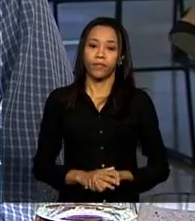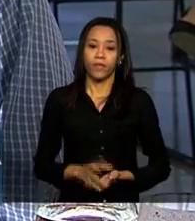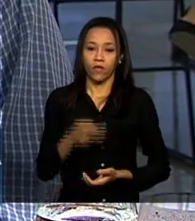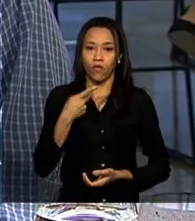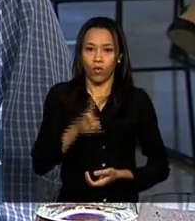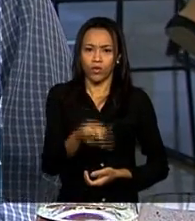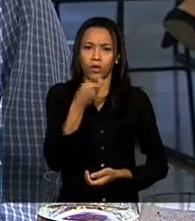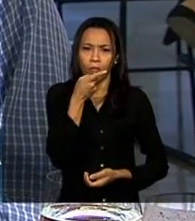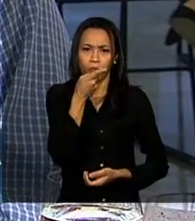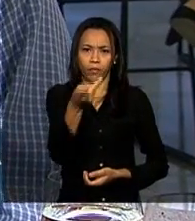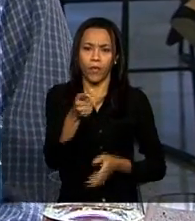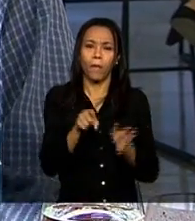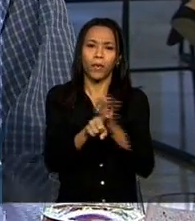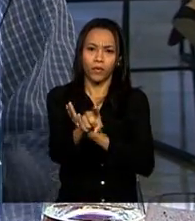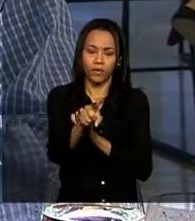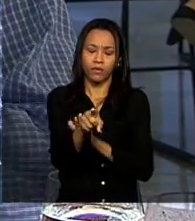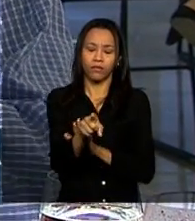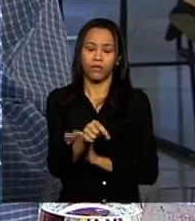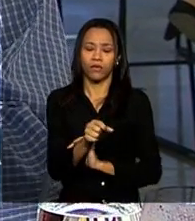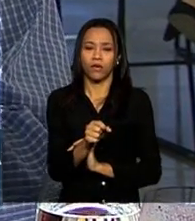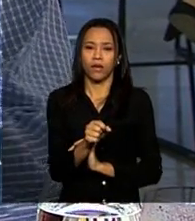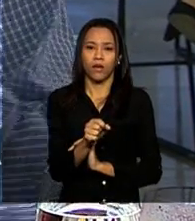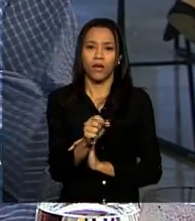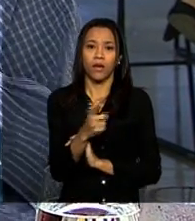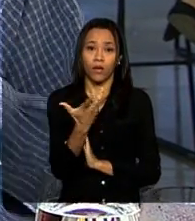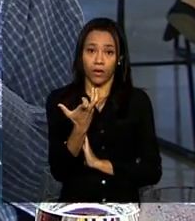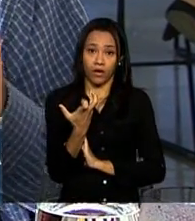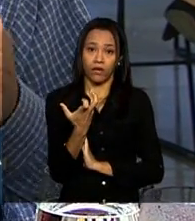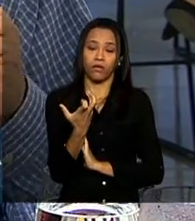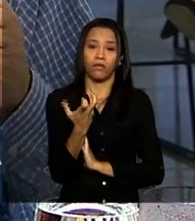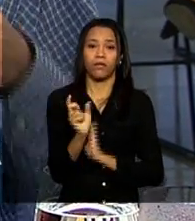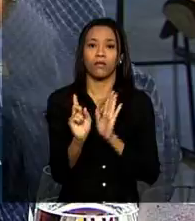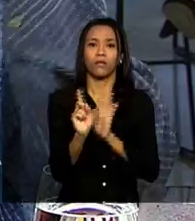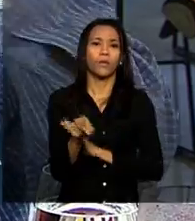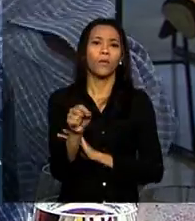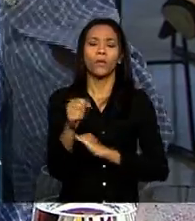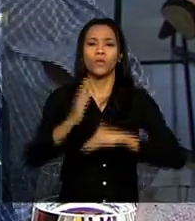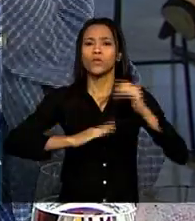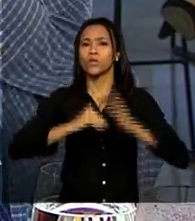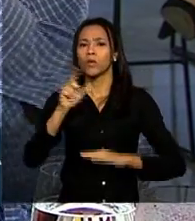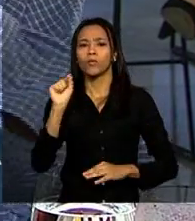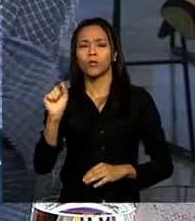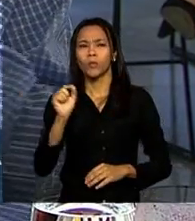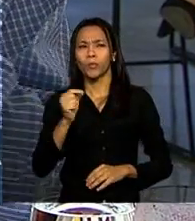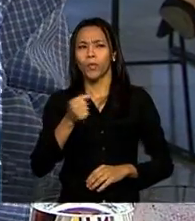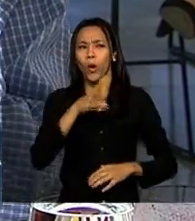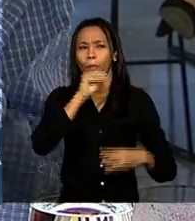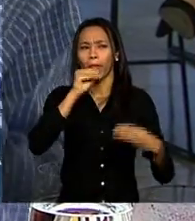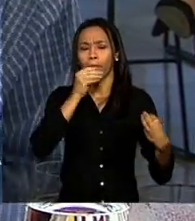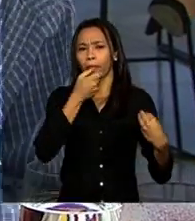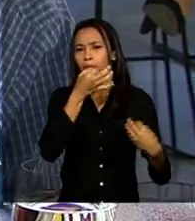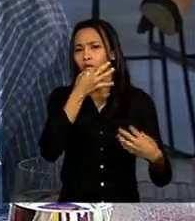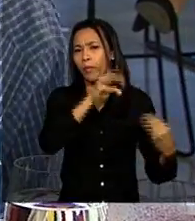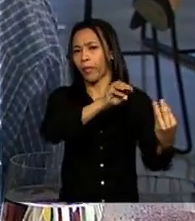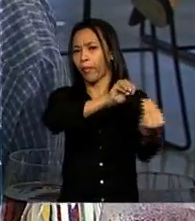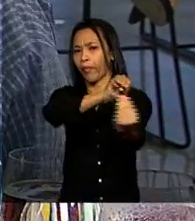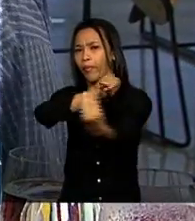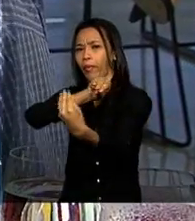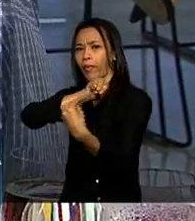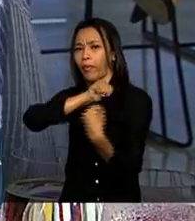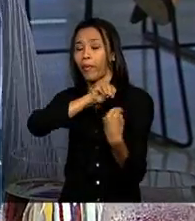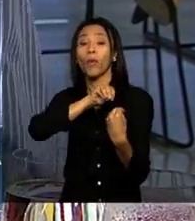foi falado mas eu gostaria de perguntar sobre uma ideia que andou circulando aí de se ter uma espécie de